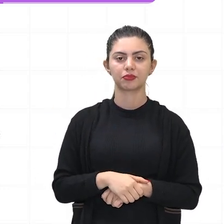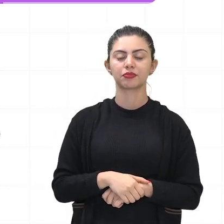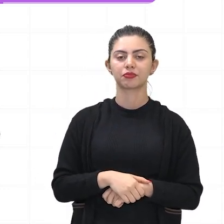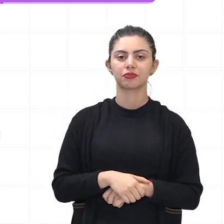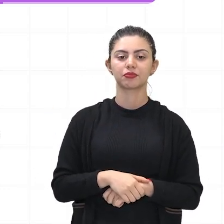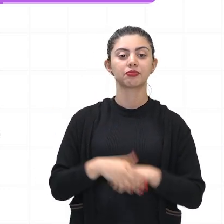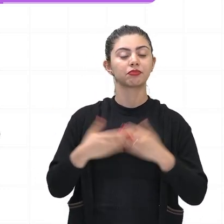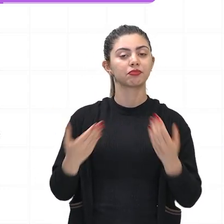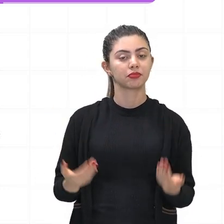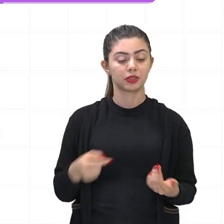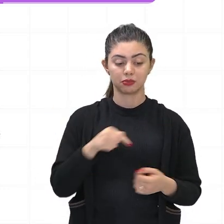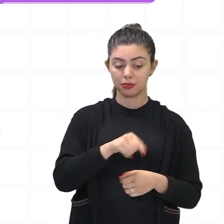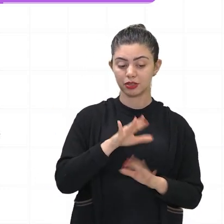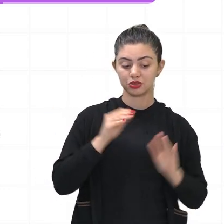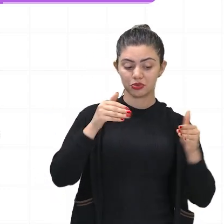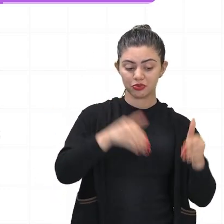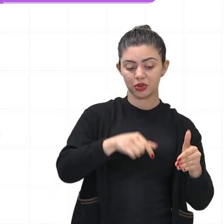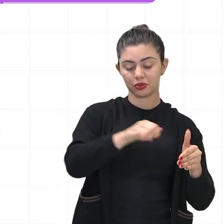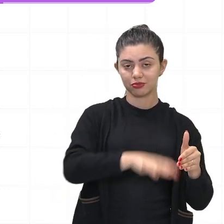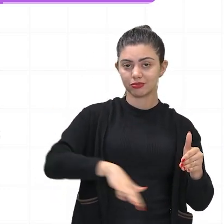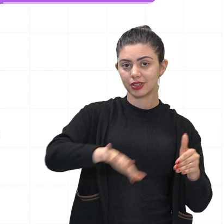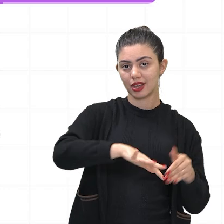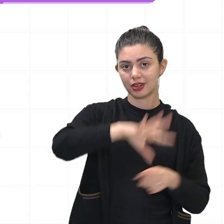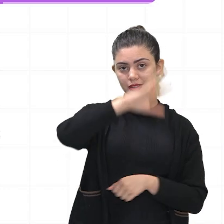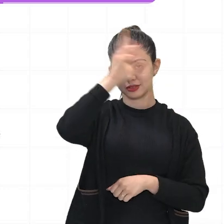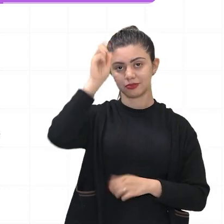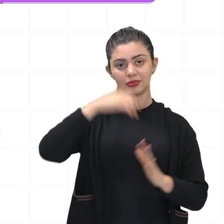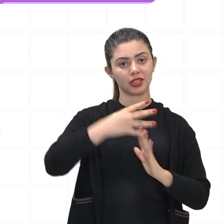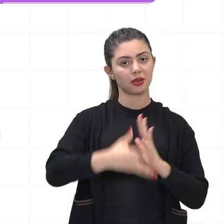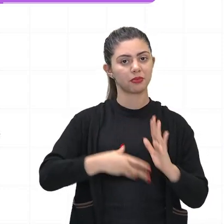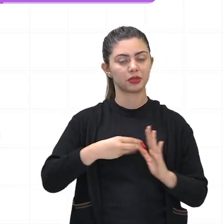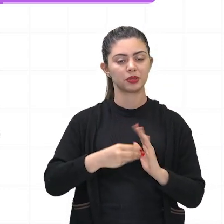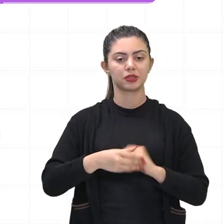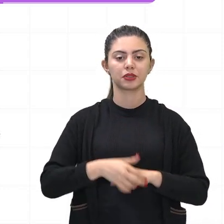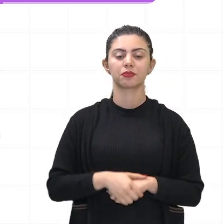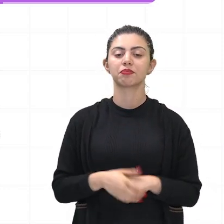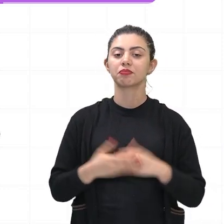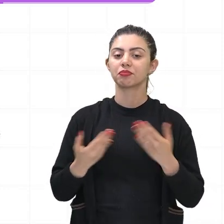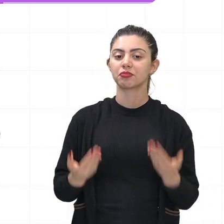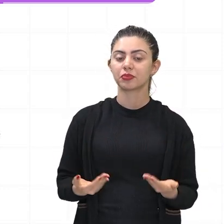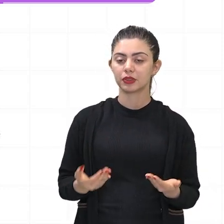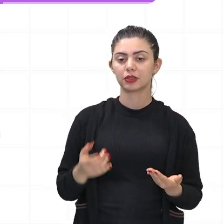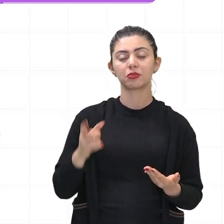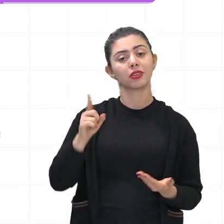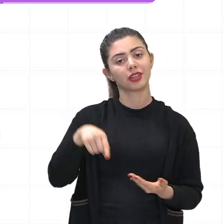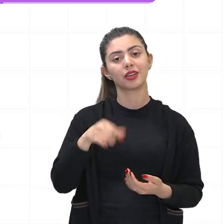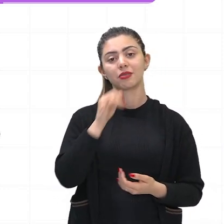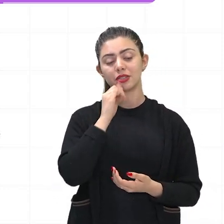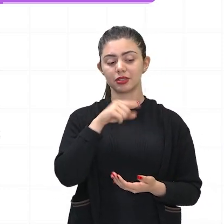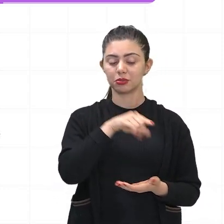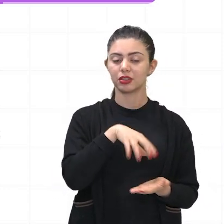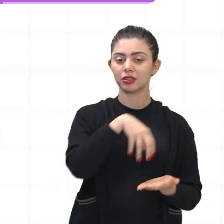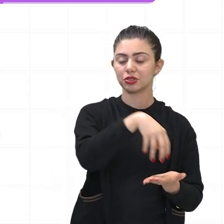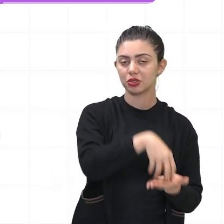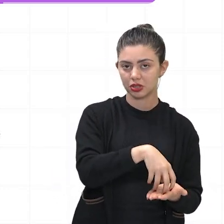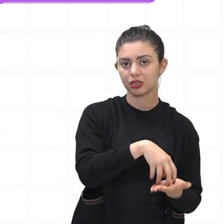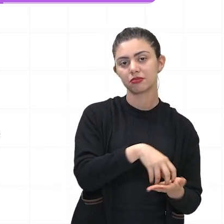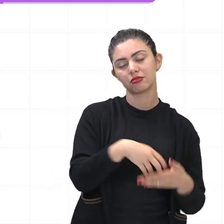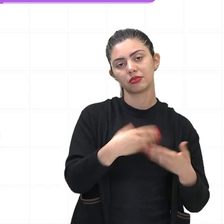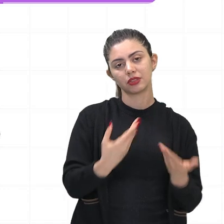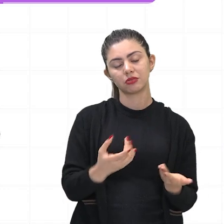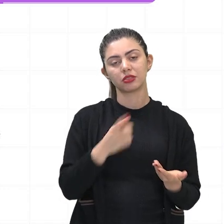Religiões Unidas, aqui na região amazônica. Então, a Rede Amazonizar é um exemplo também